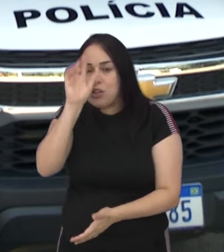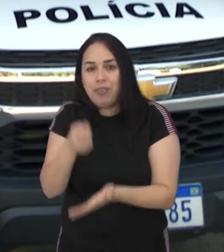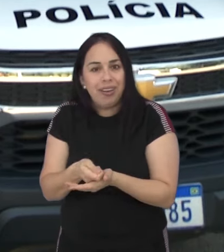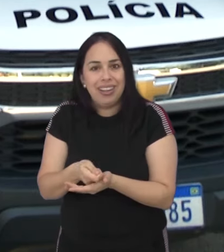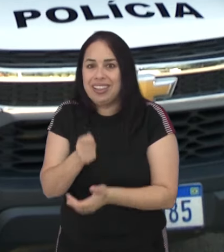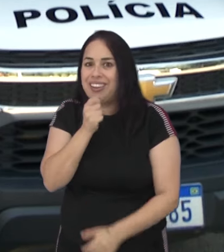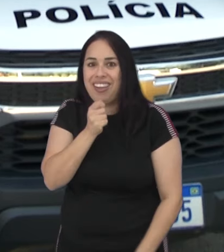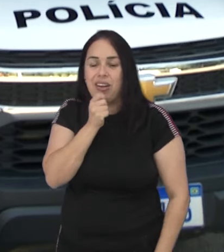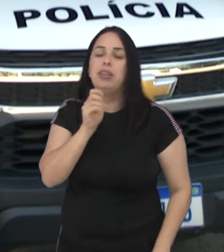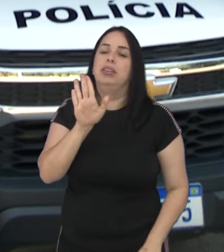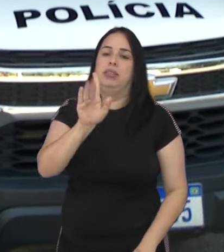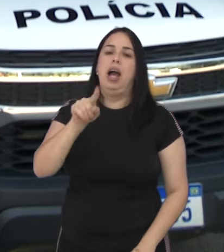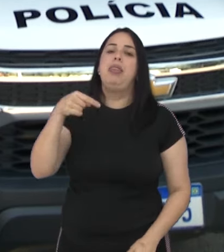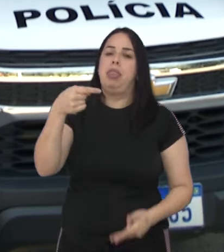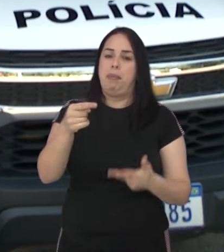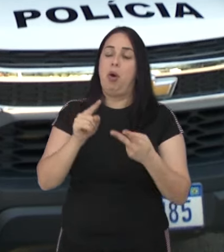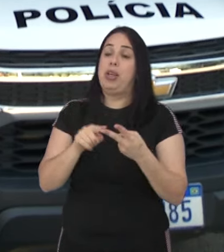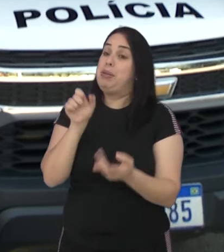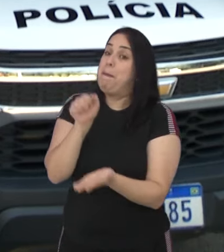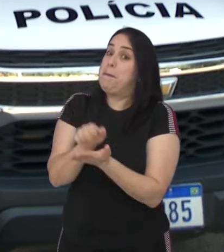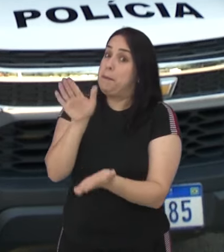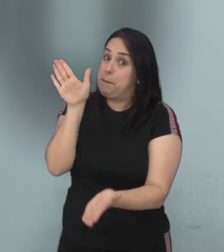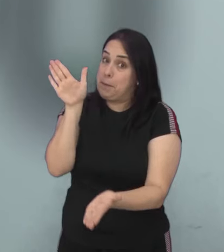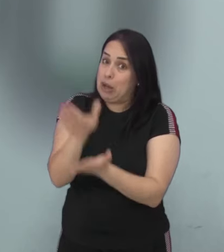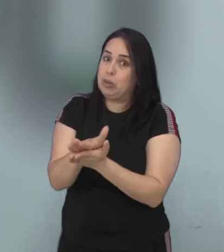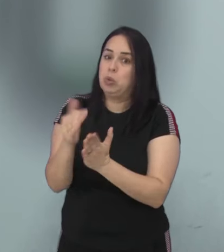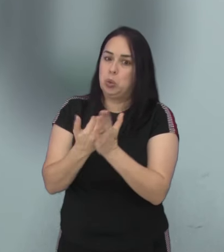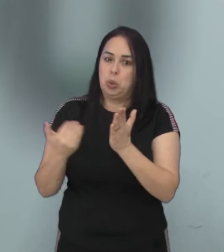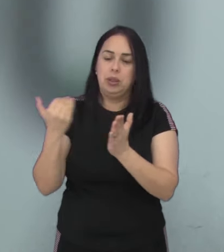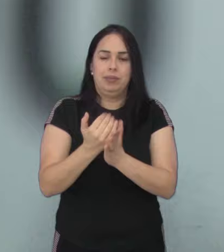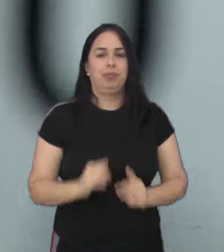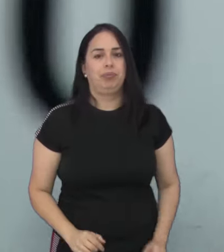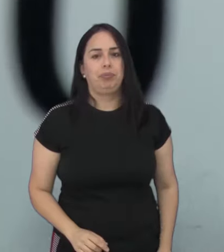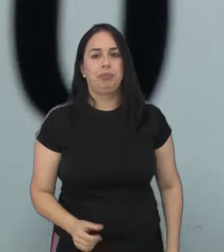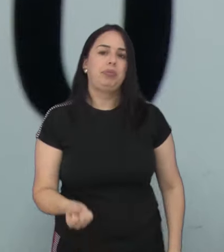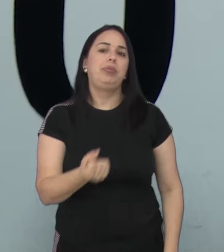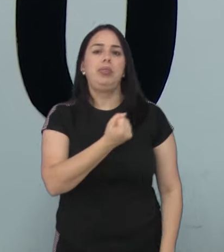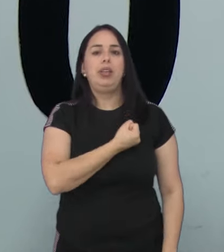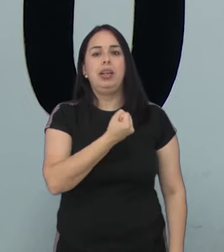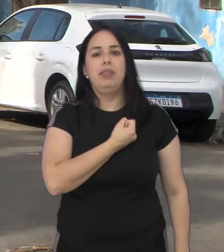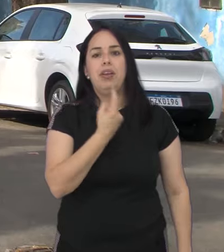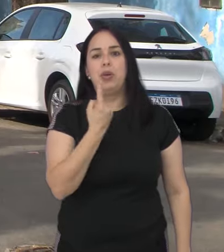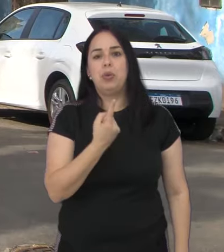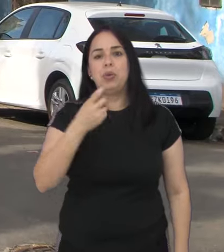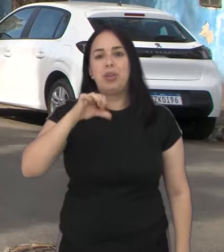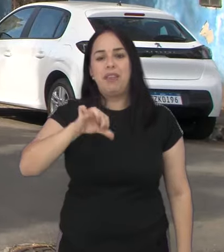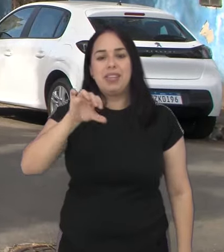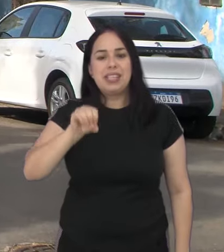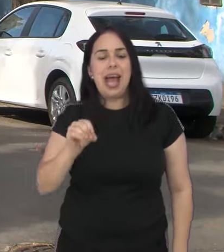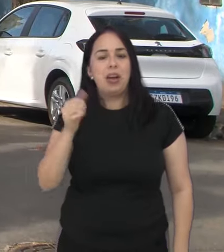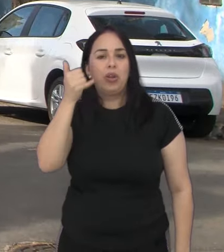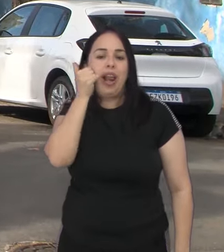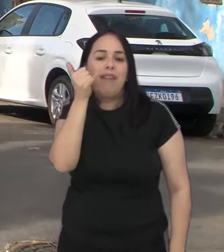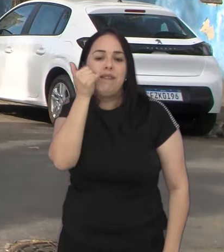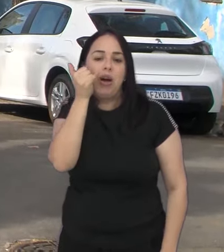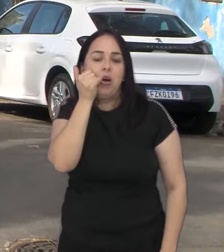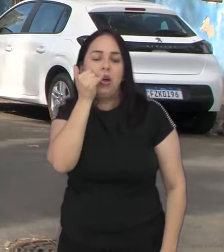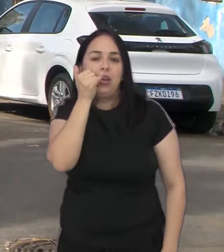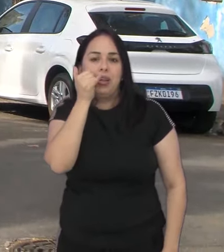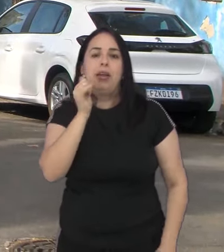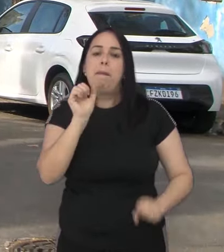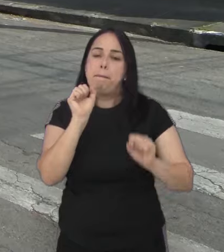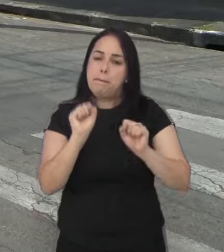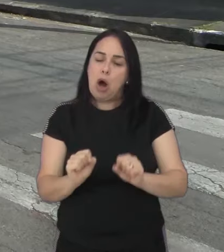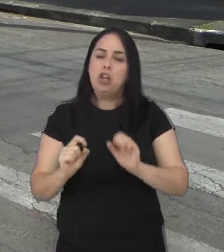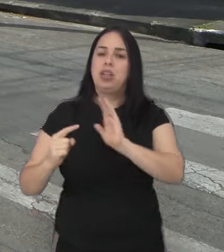problema nós partimos para uma questão de multa a tem do próprio 190 quem notar situações que vão contra a lei